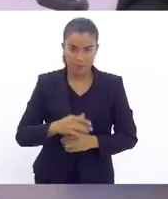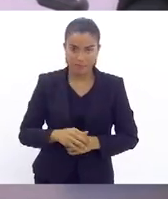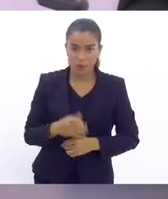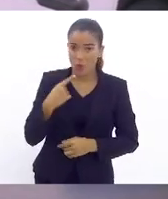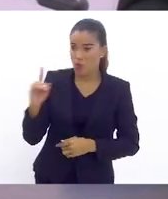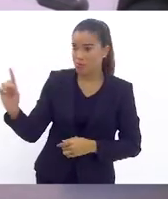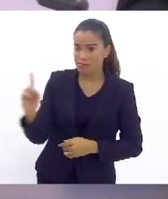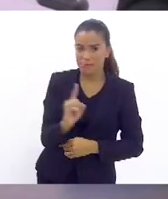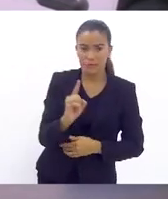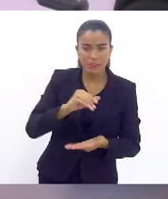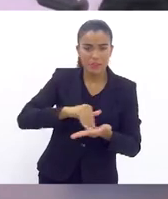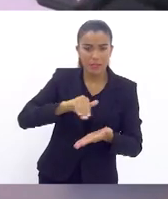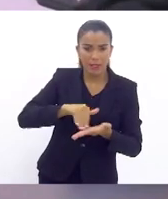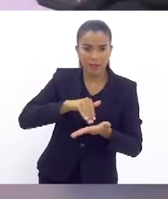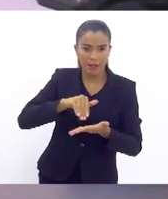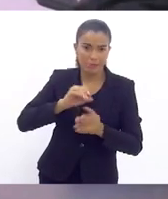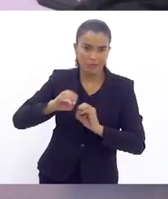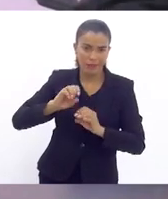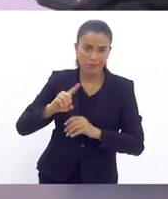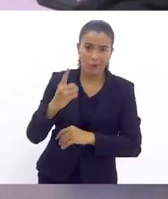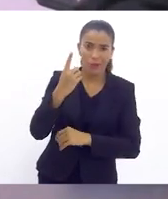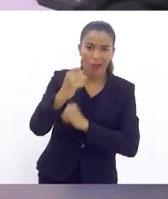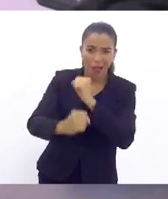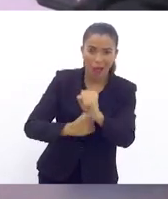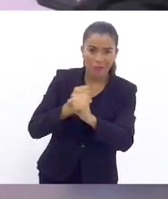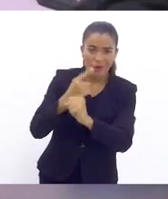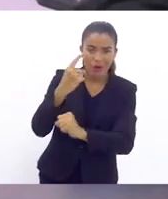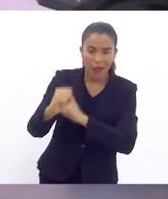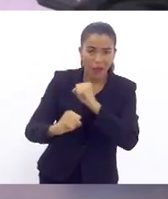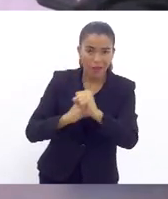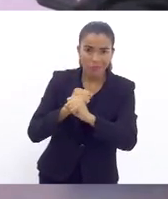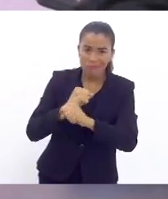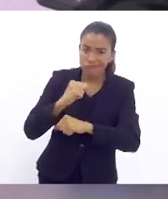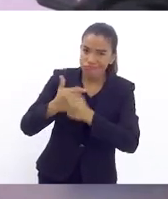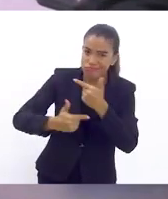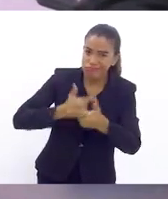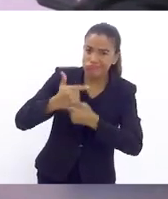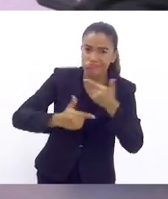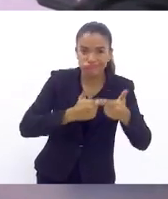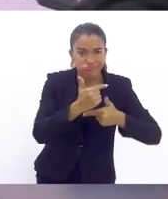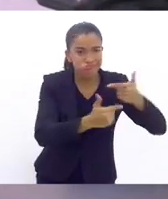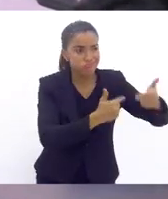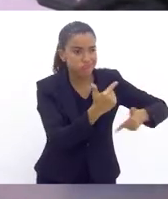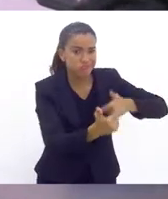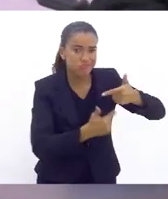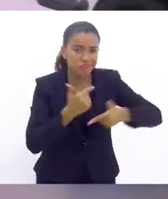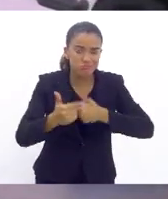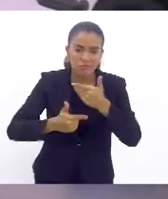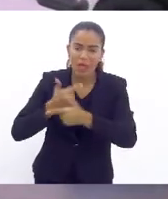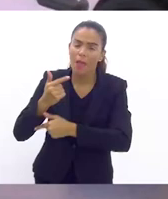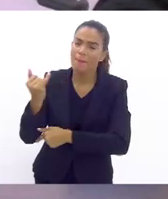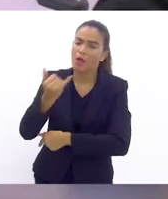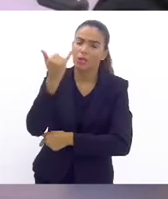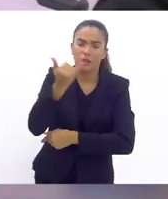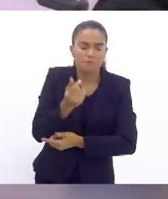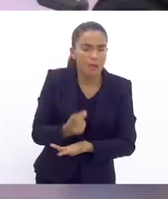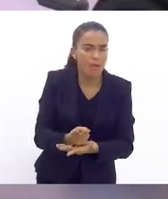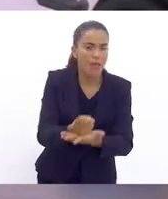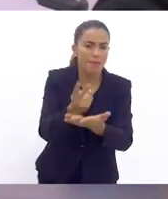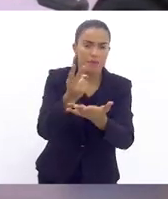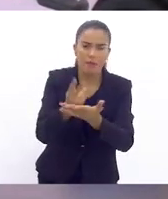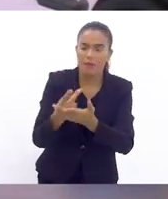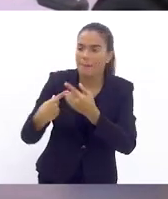educação por ano a gente fica a gente sabe o quanto que é importante a gente tem uma permanência um diálogo permanente